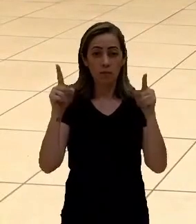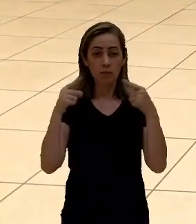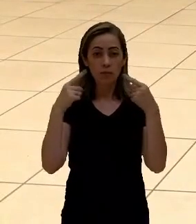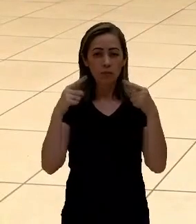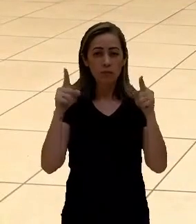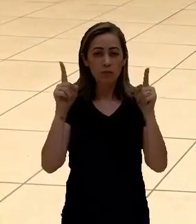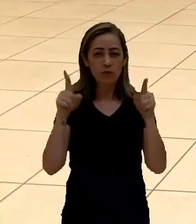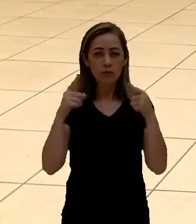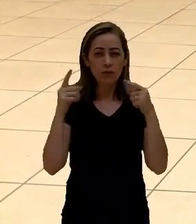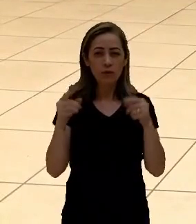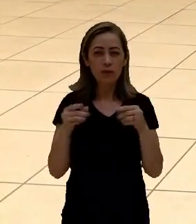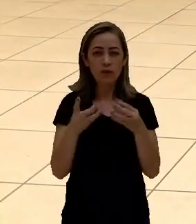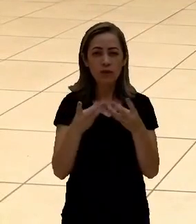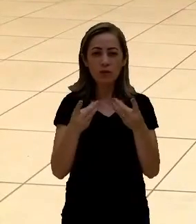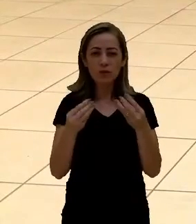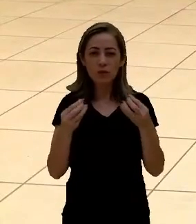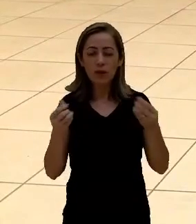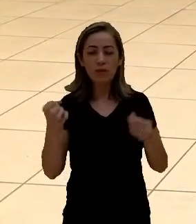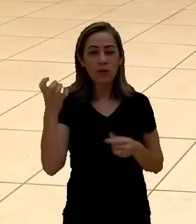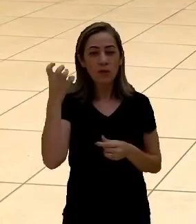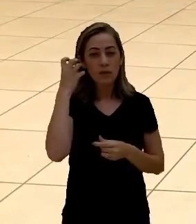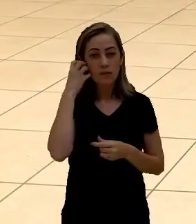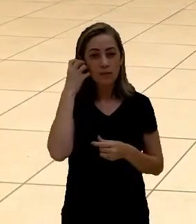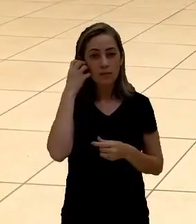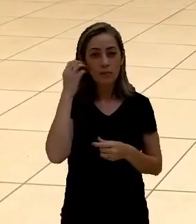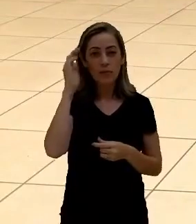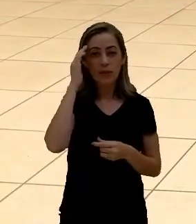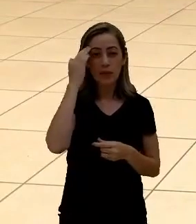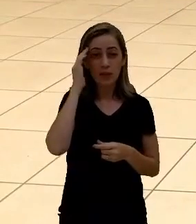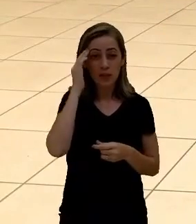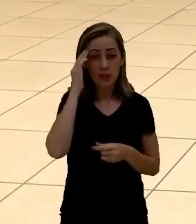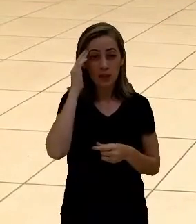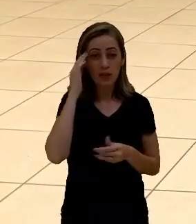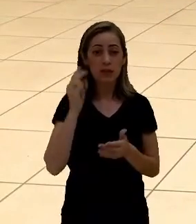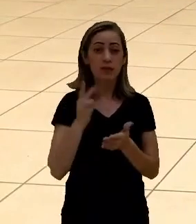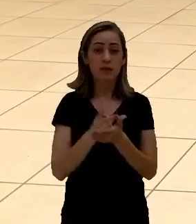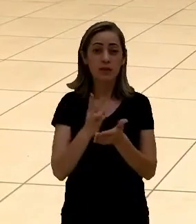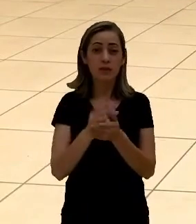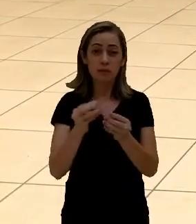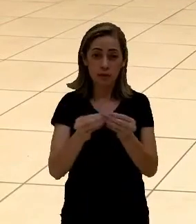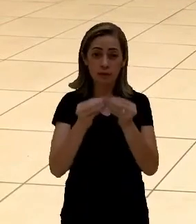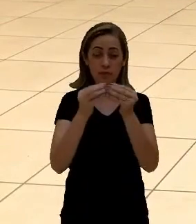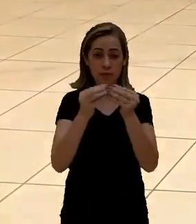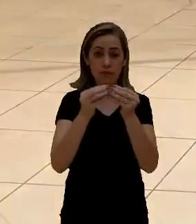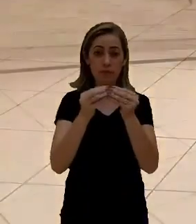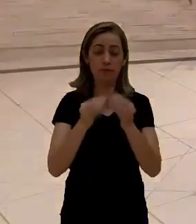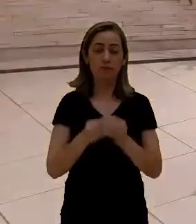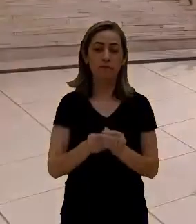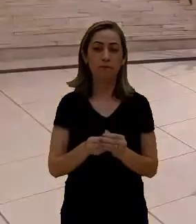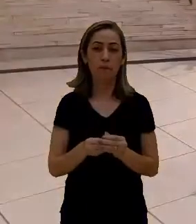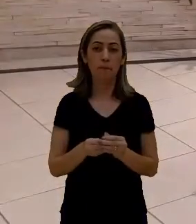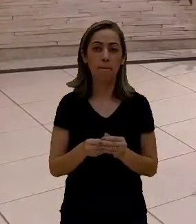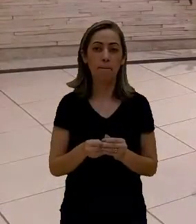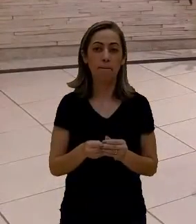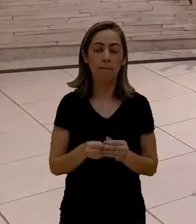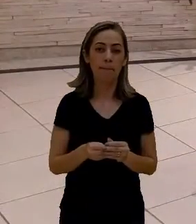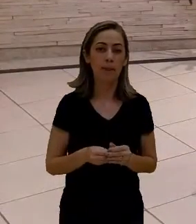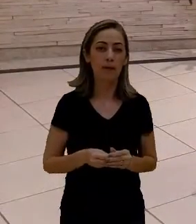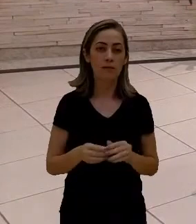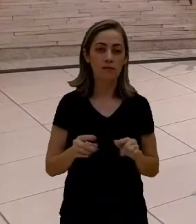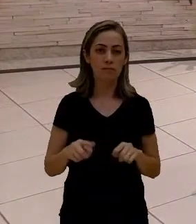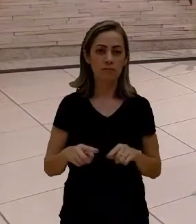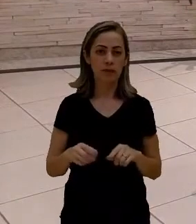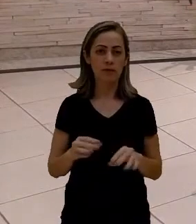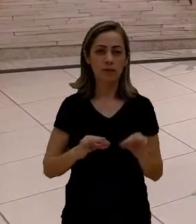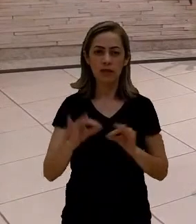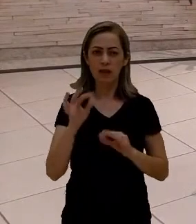entender que a que não saiu de sintonia mas é só uma questão técnica mas para quem tá